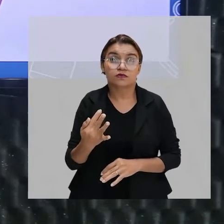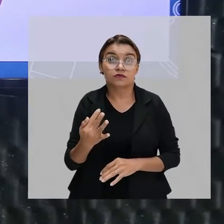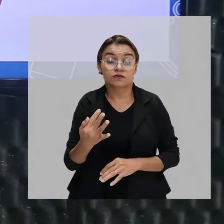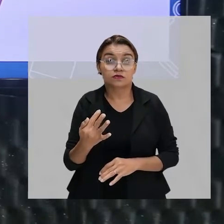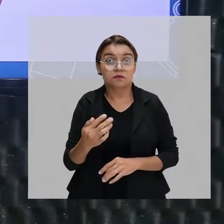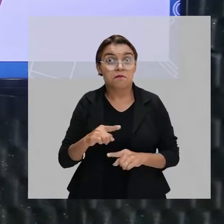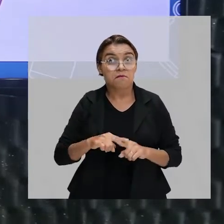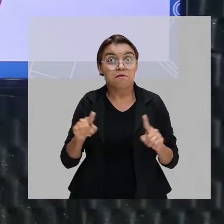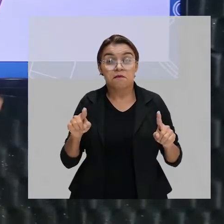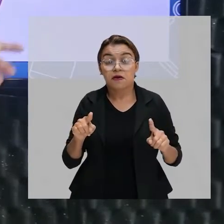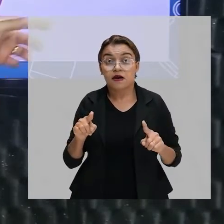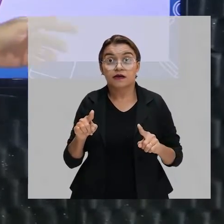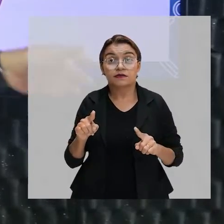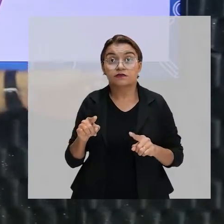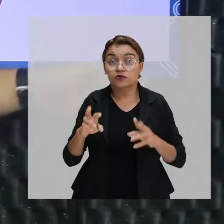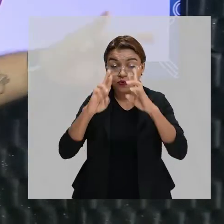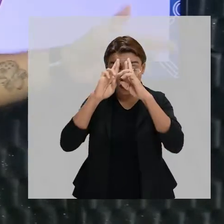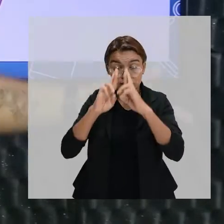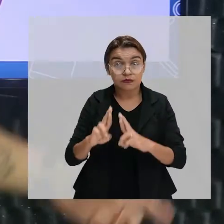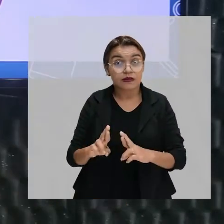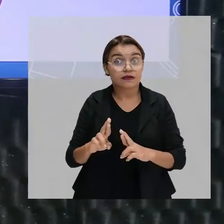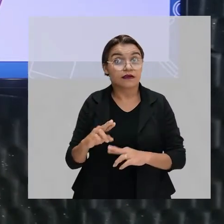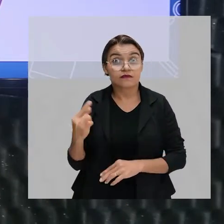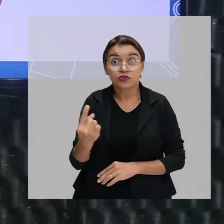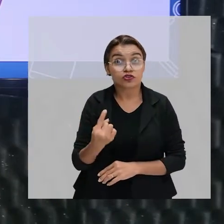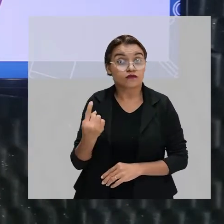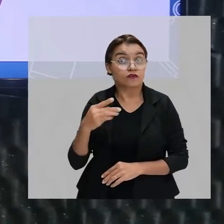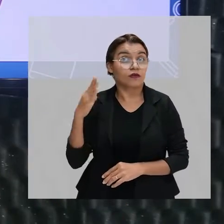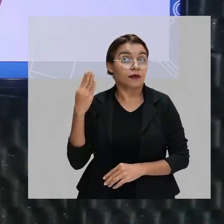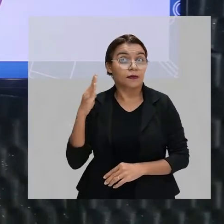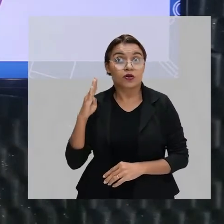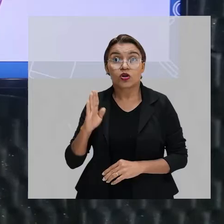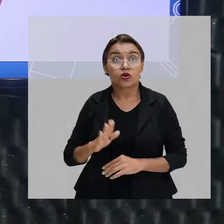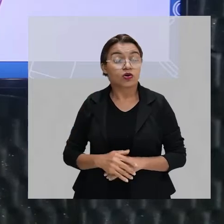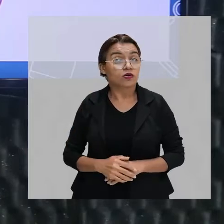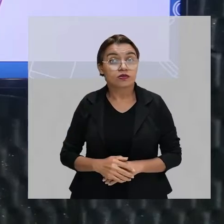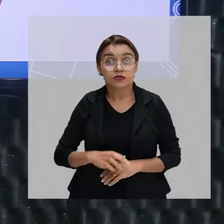mas ela não levava em consideração a individualidade